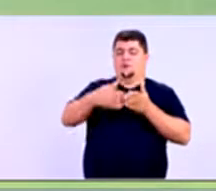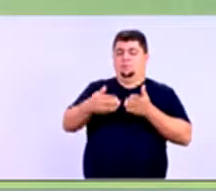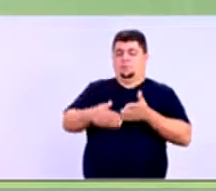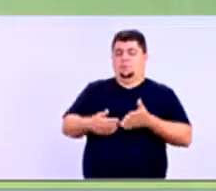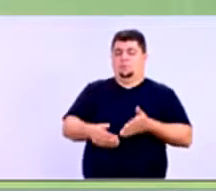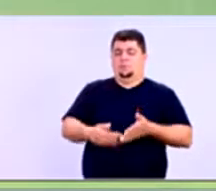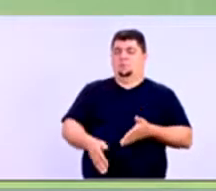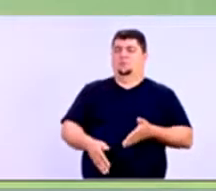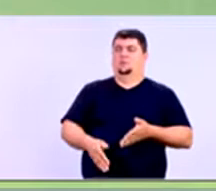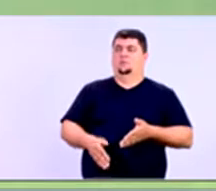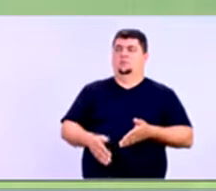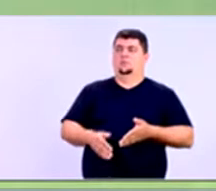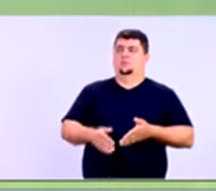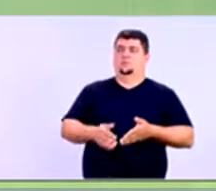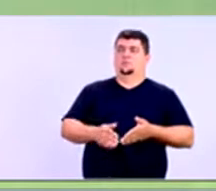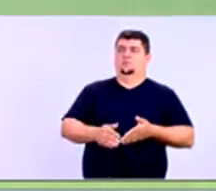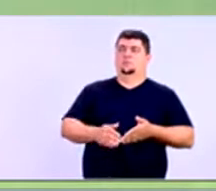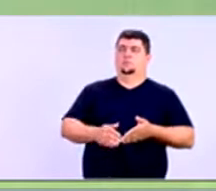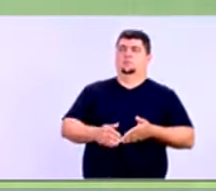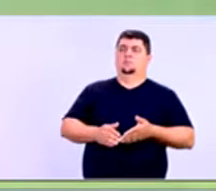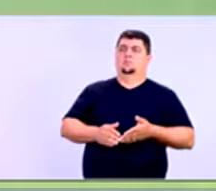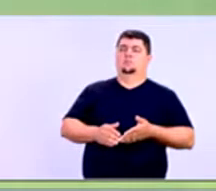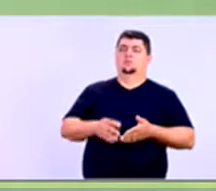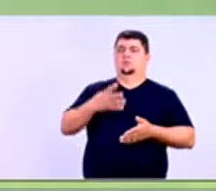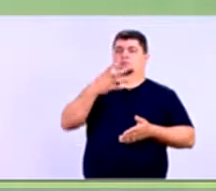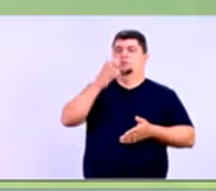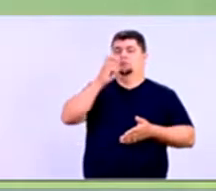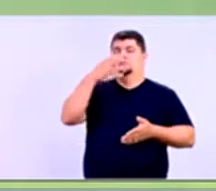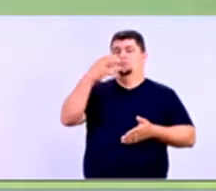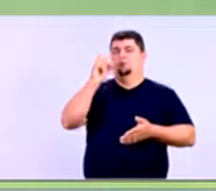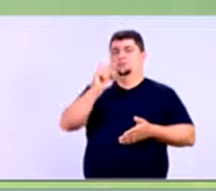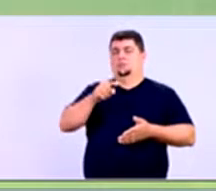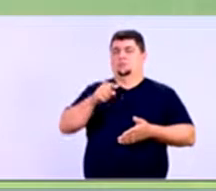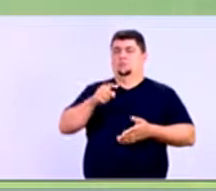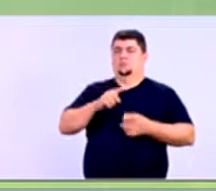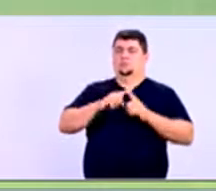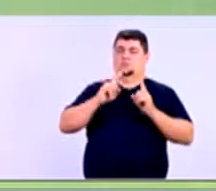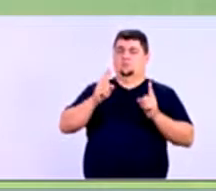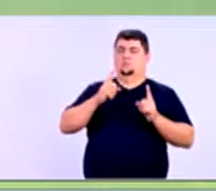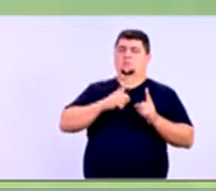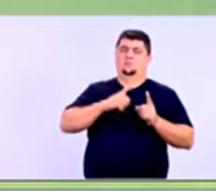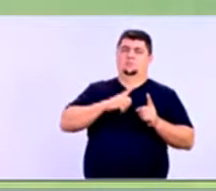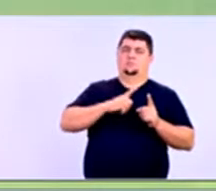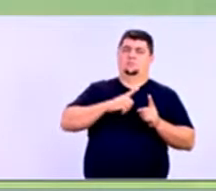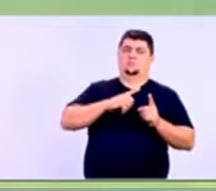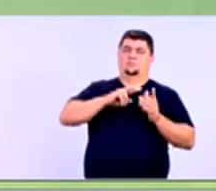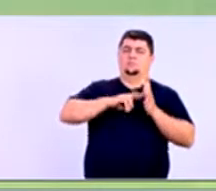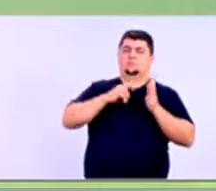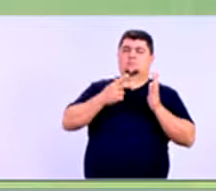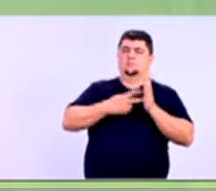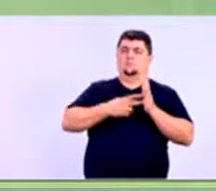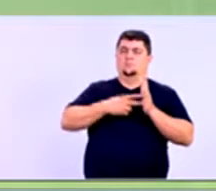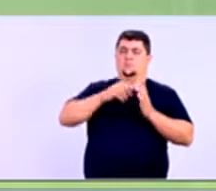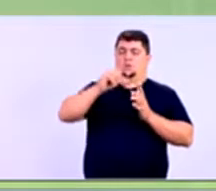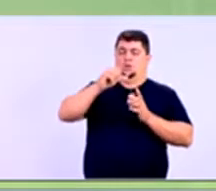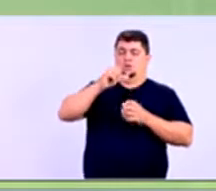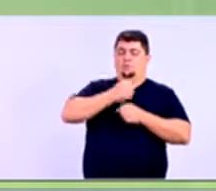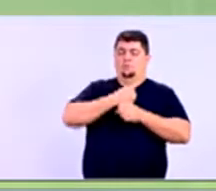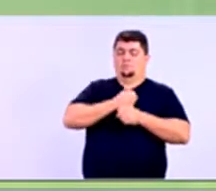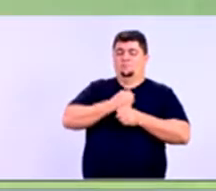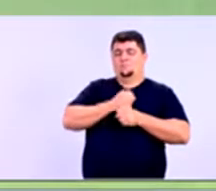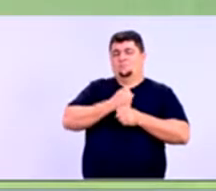a desvalorização deu 54 mil. Então, significa que durante os 9